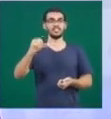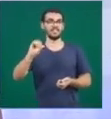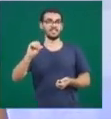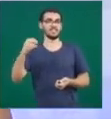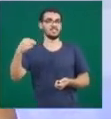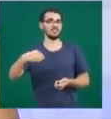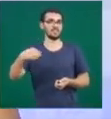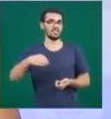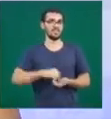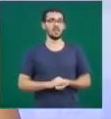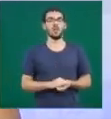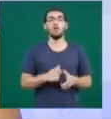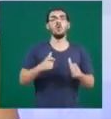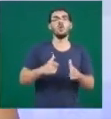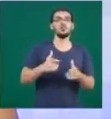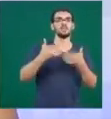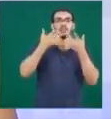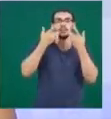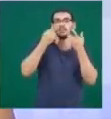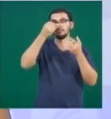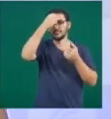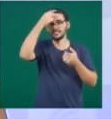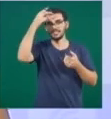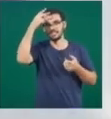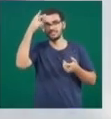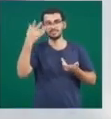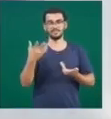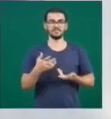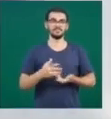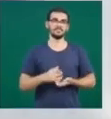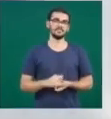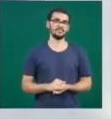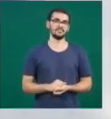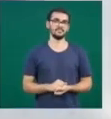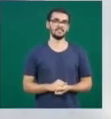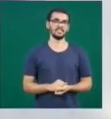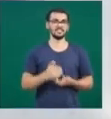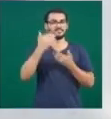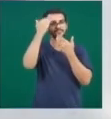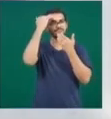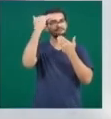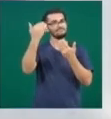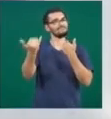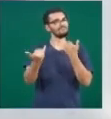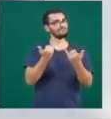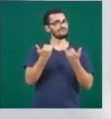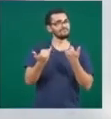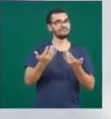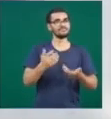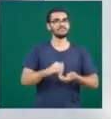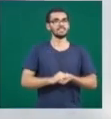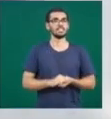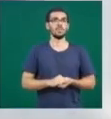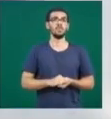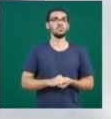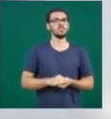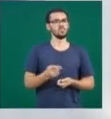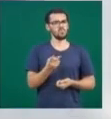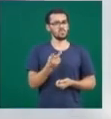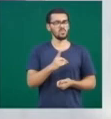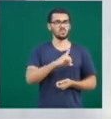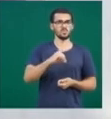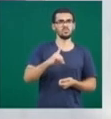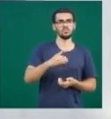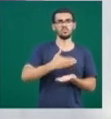novembro, no Teatro Municipal. Voltamos ao estúdio. Obrigada, Letícia, pelas informações. Nos dois dias, o espetáculo